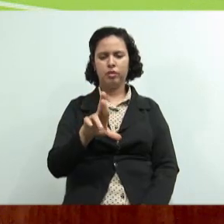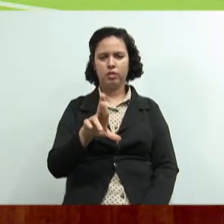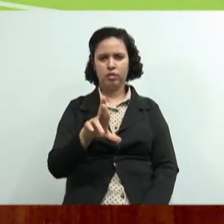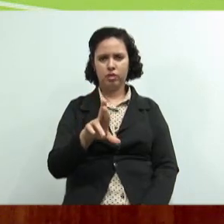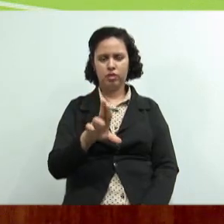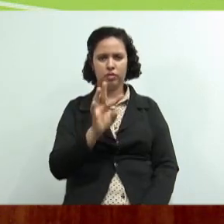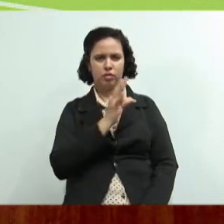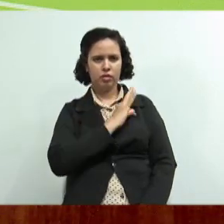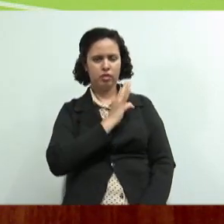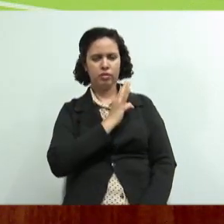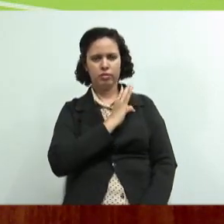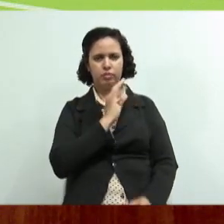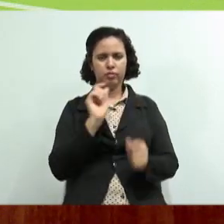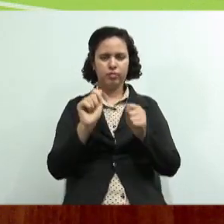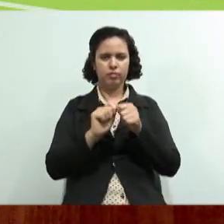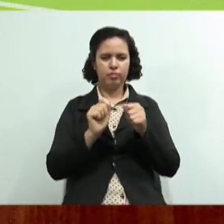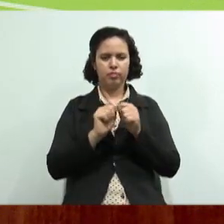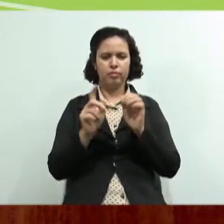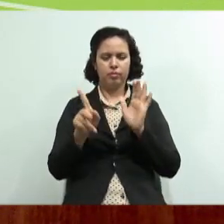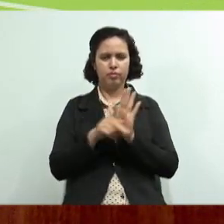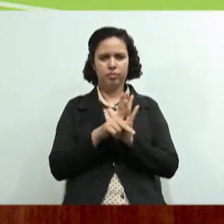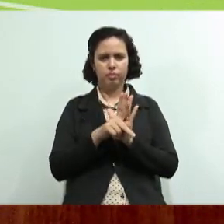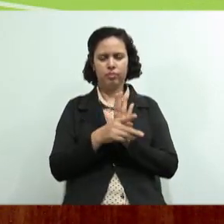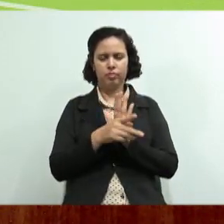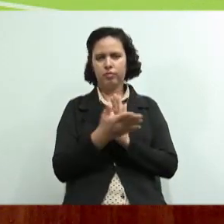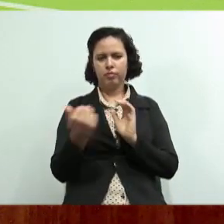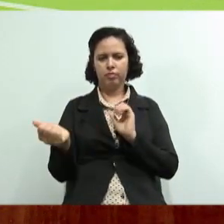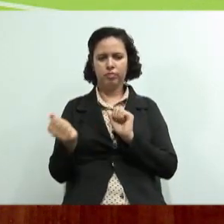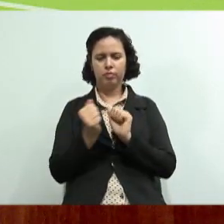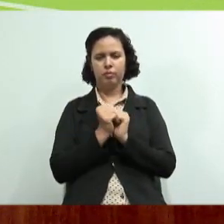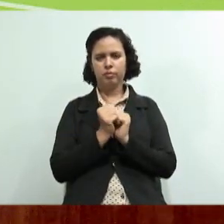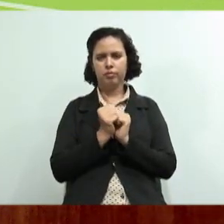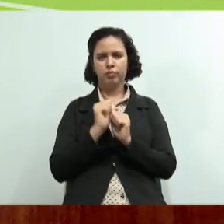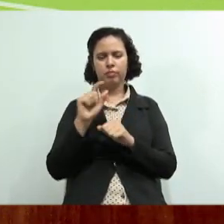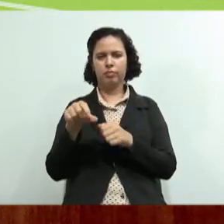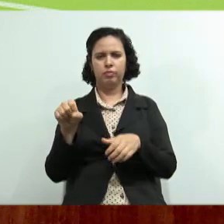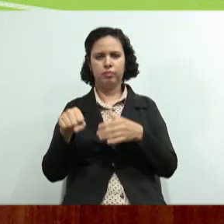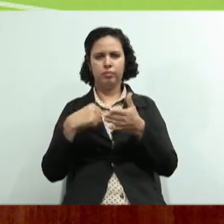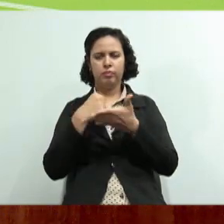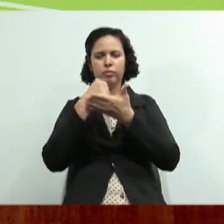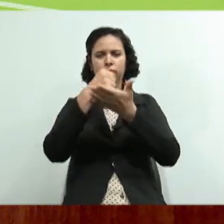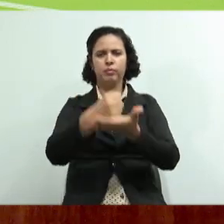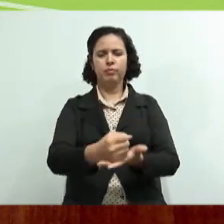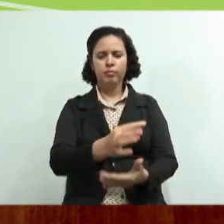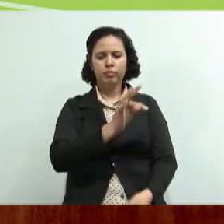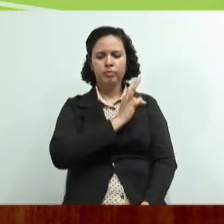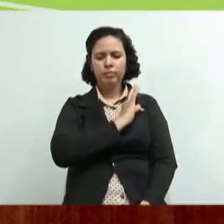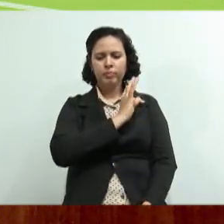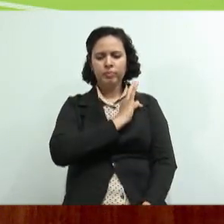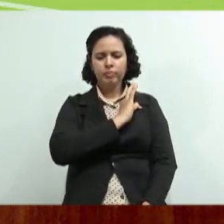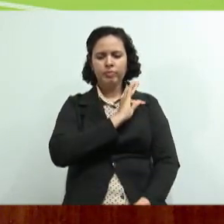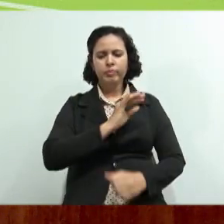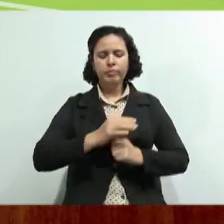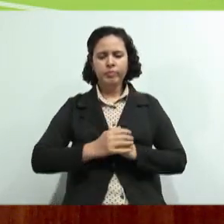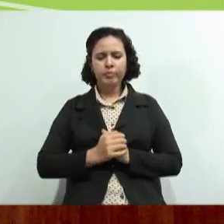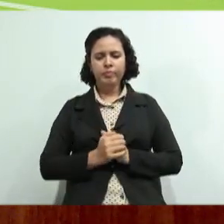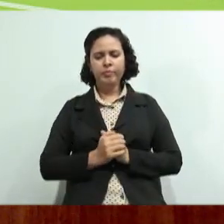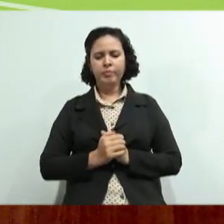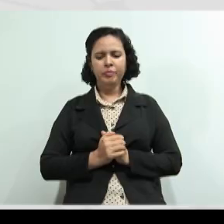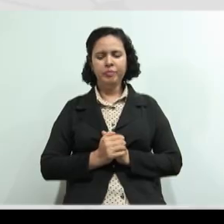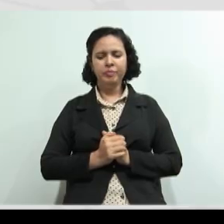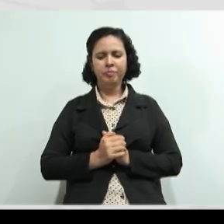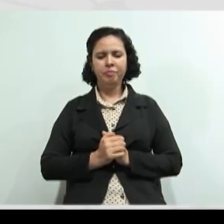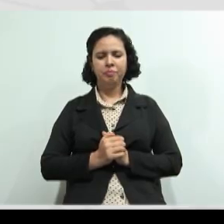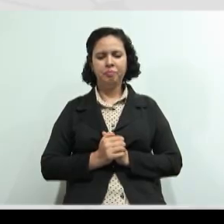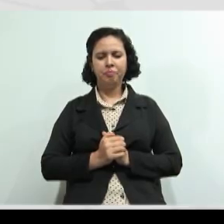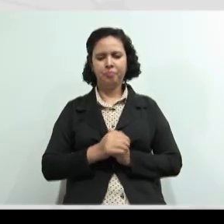técnicos que vão fazer o projeto com você e depois vão lhe prestar assistência técnica durante a sua produção.